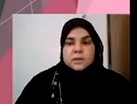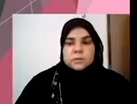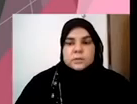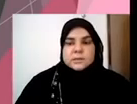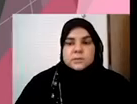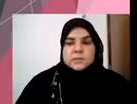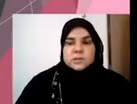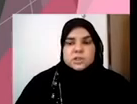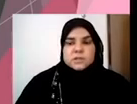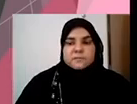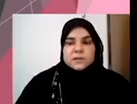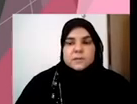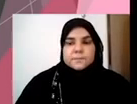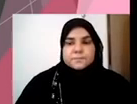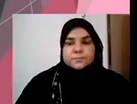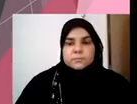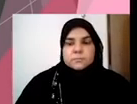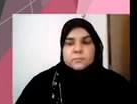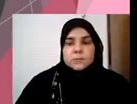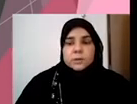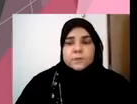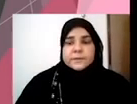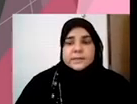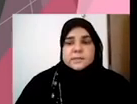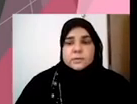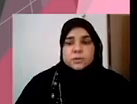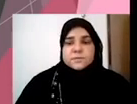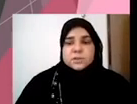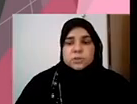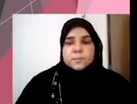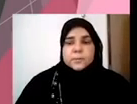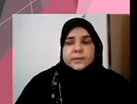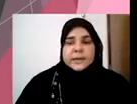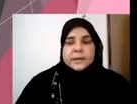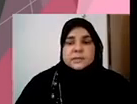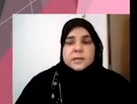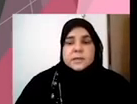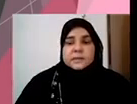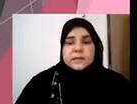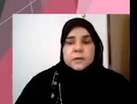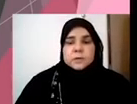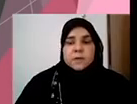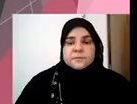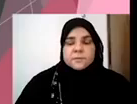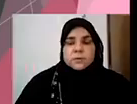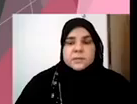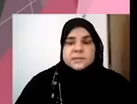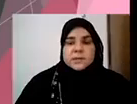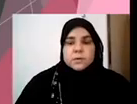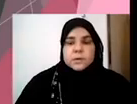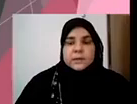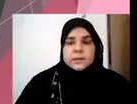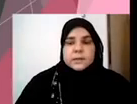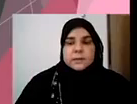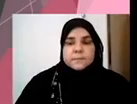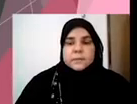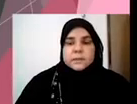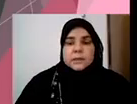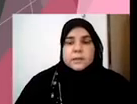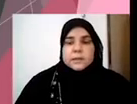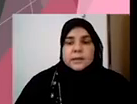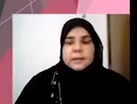número aqui em notação científica? 95 dividido por 10 dá o 9,5 que eu